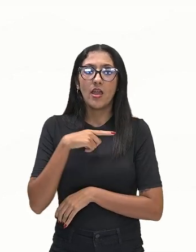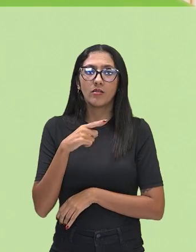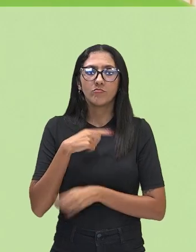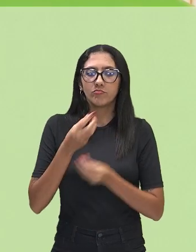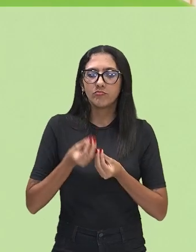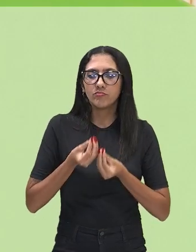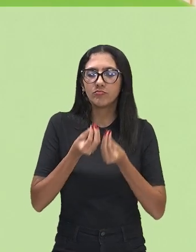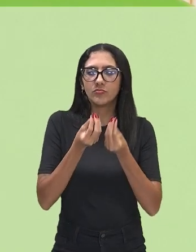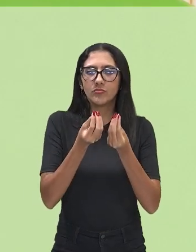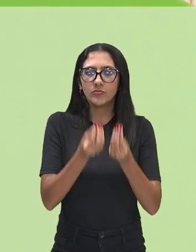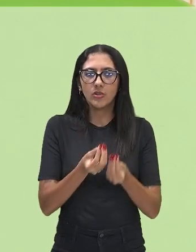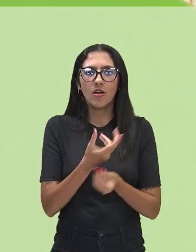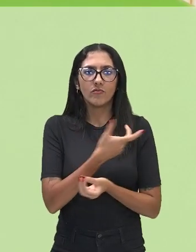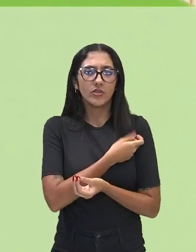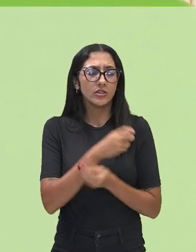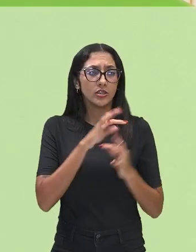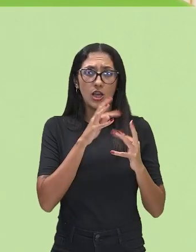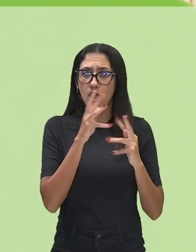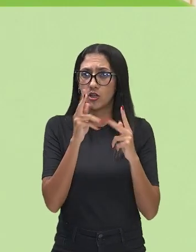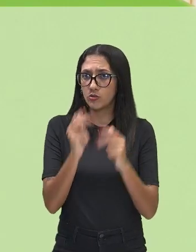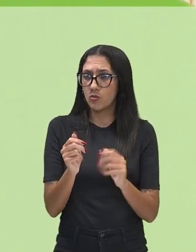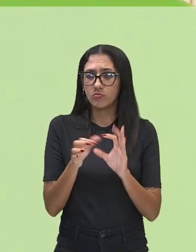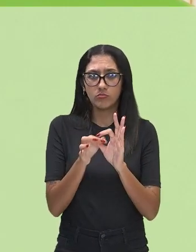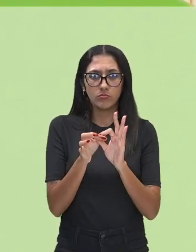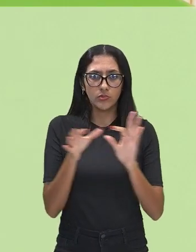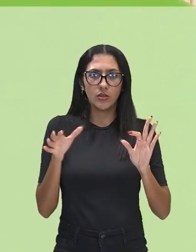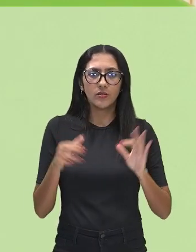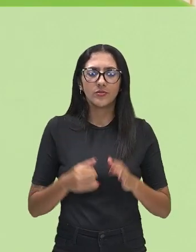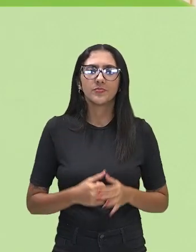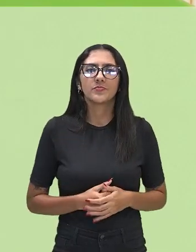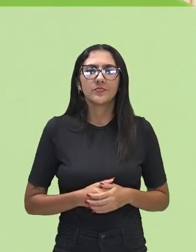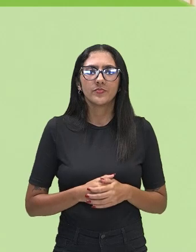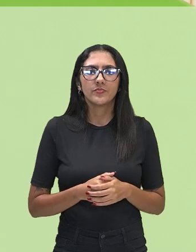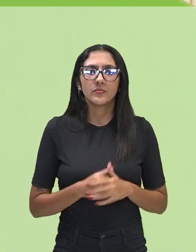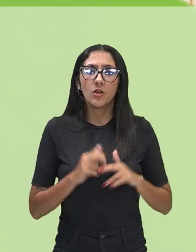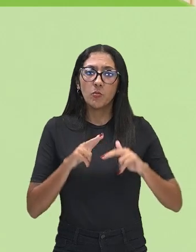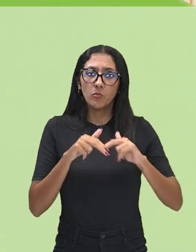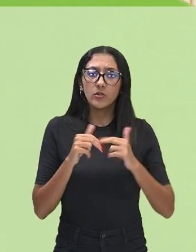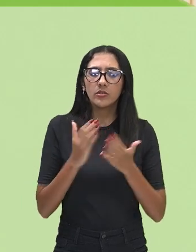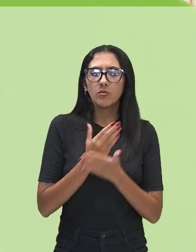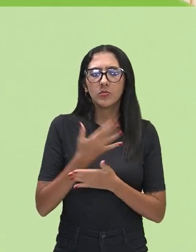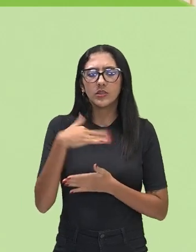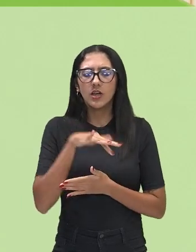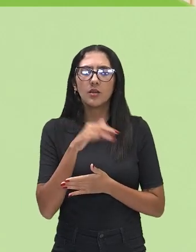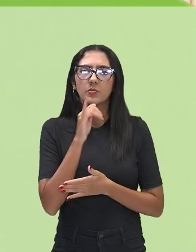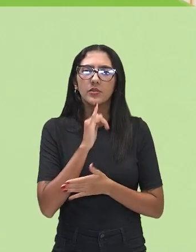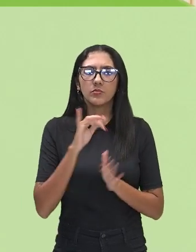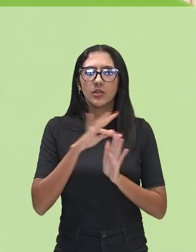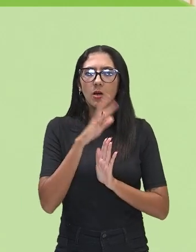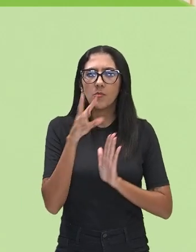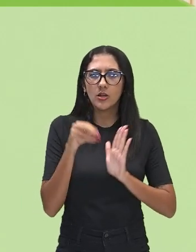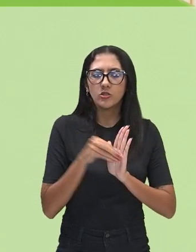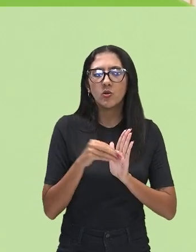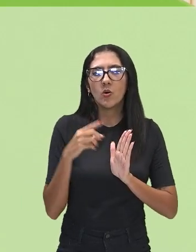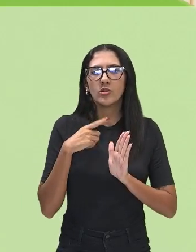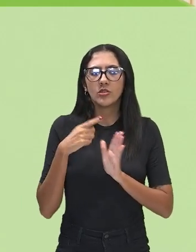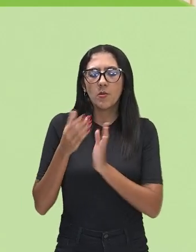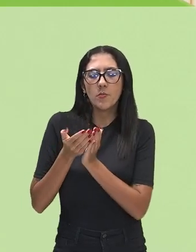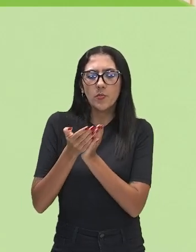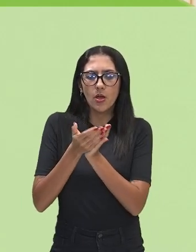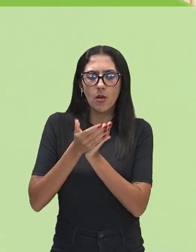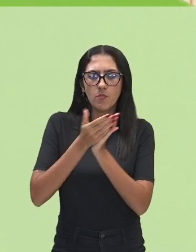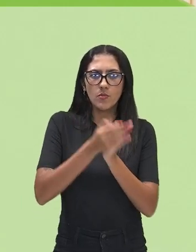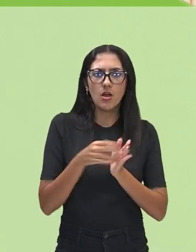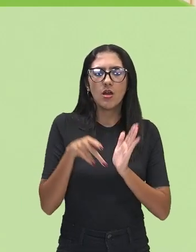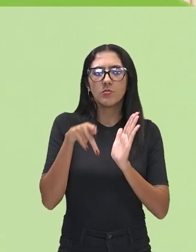ali vacinas para todos. É por isso que em regiões como na Amazônia, vão aqueles barcos de